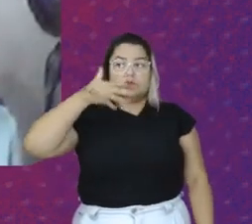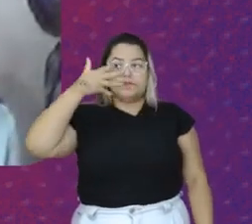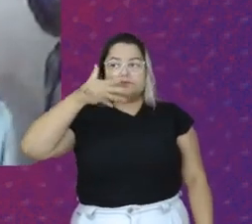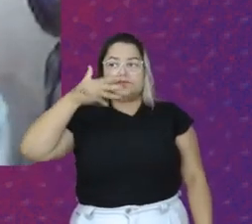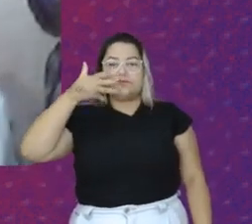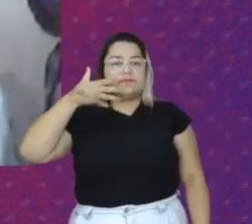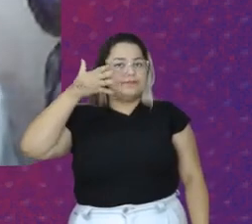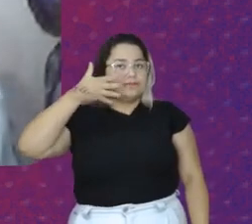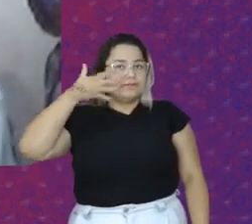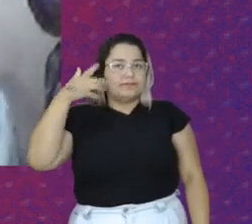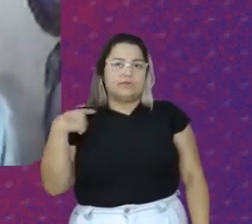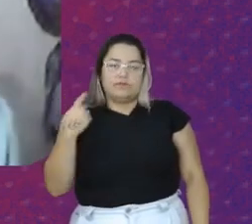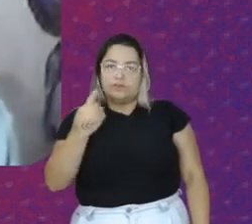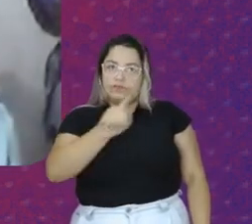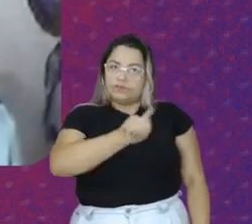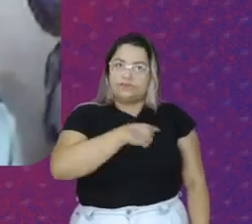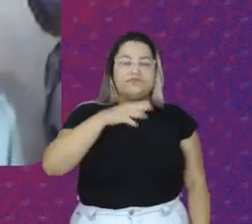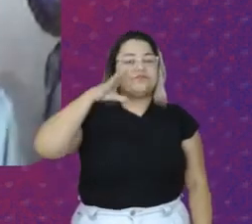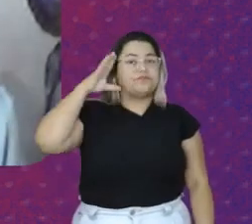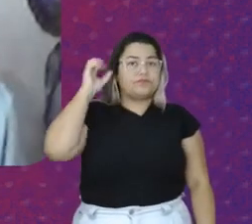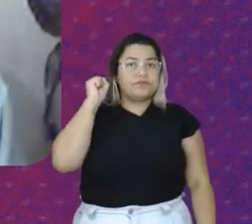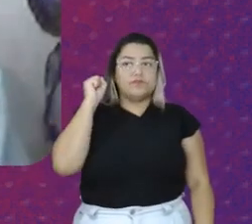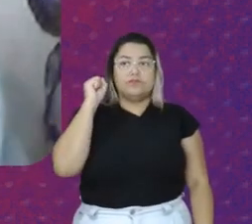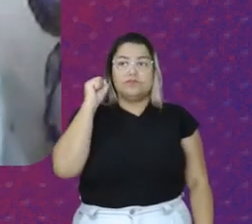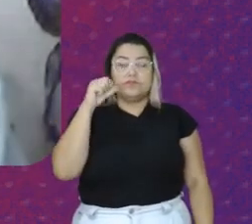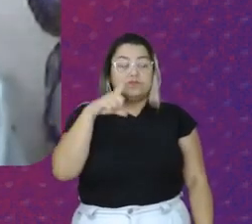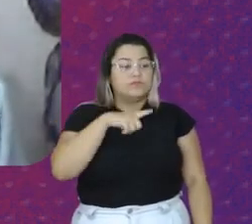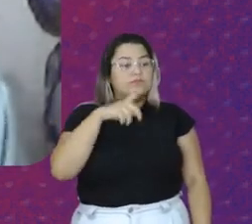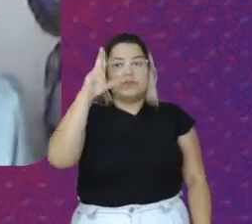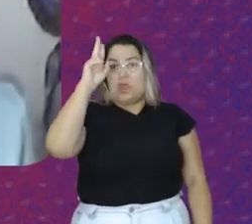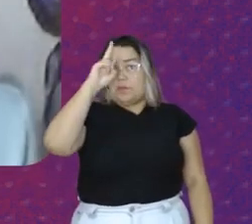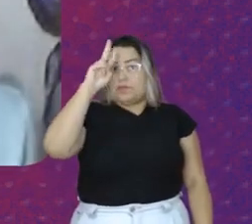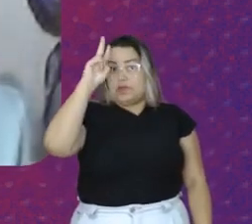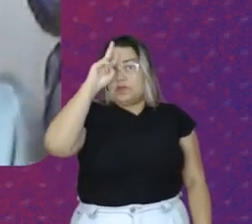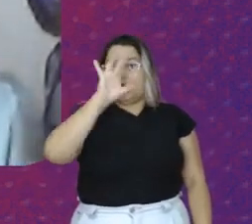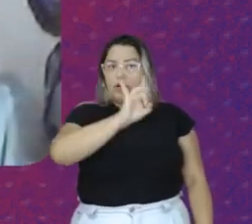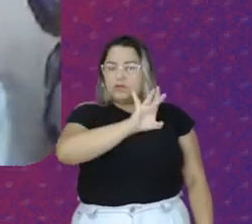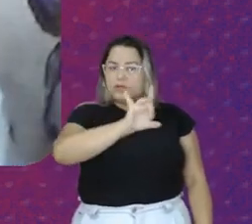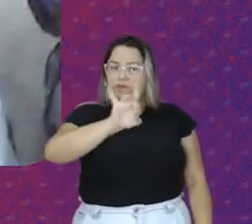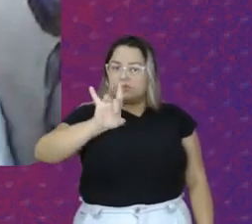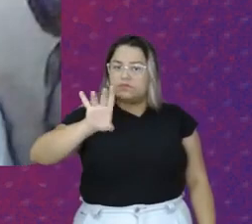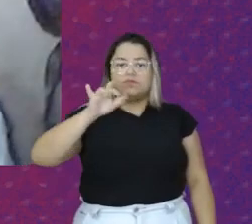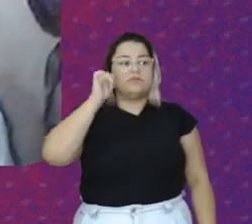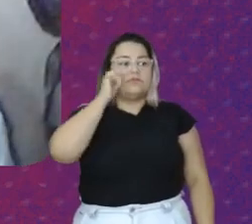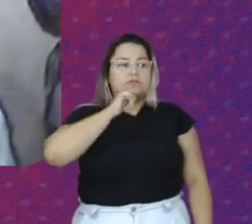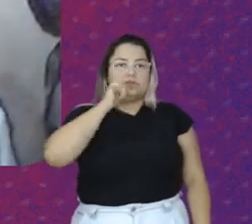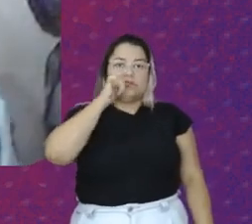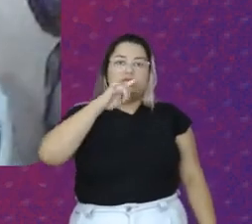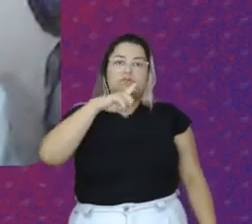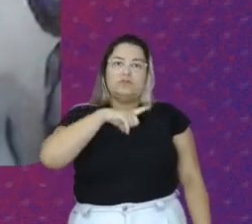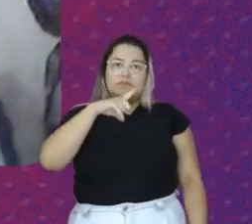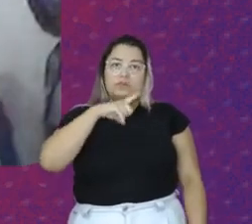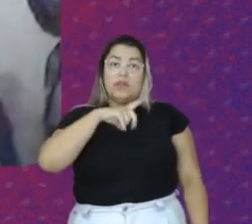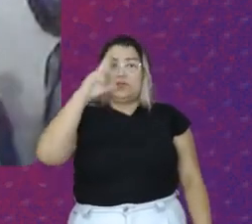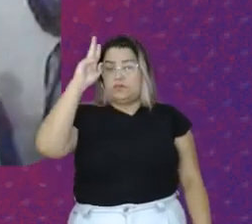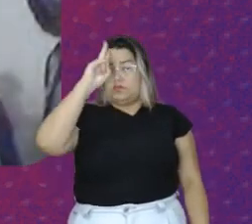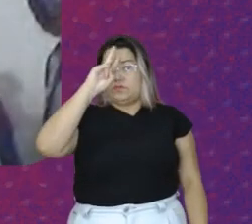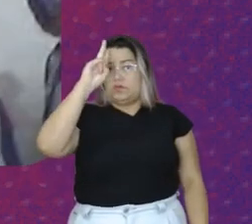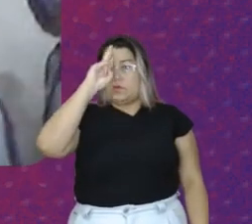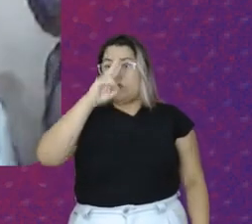que nós ouvimos. Nós temos uma história, cada mulher tem uma história. Às vezes,